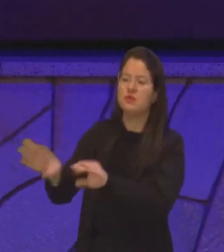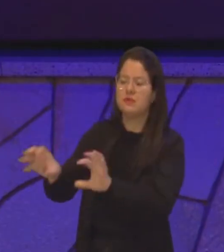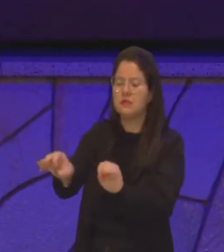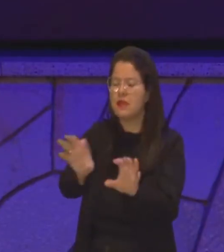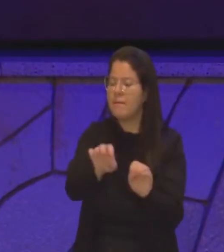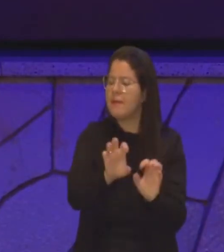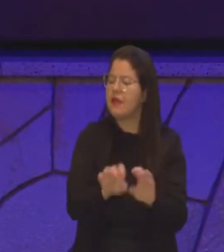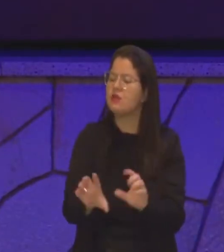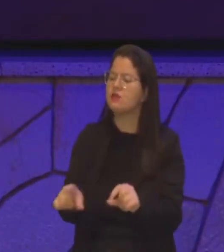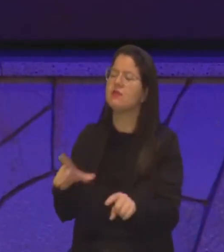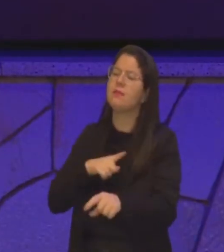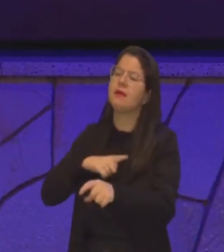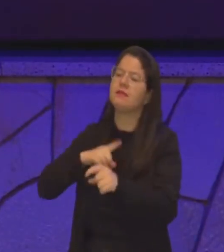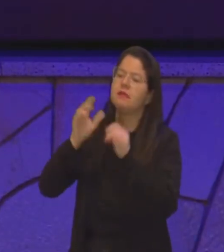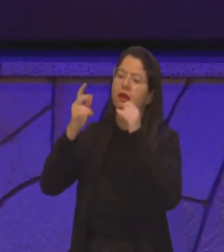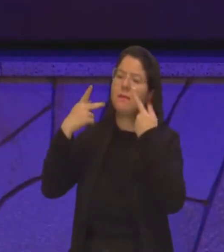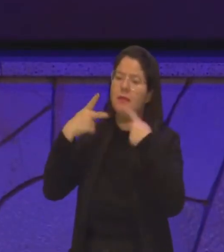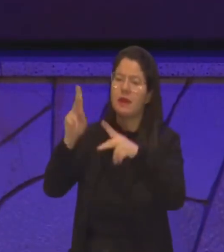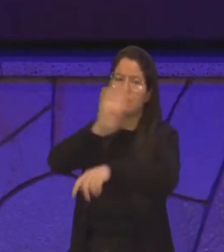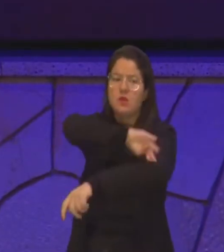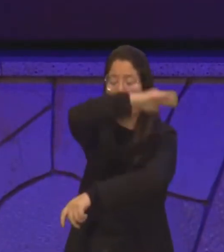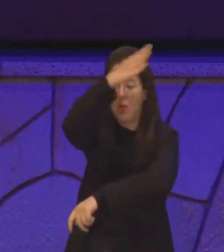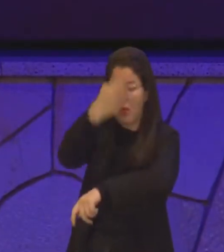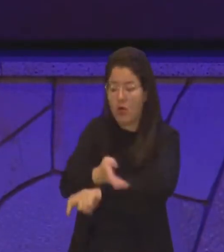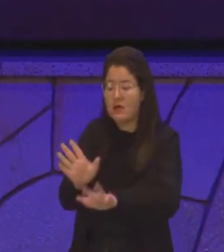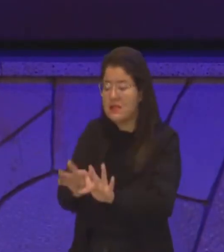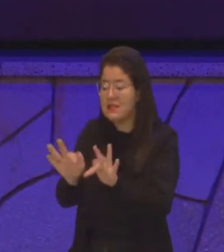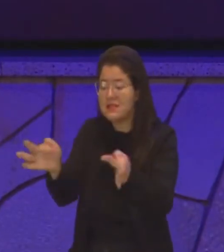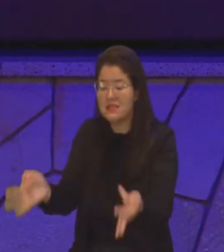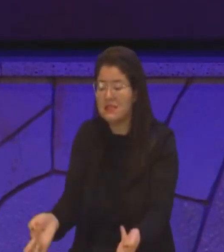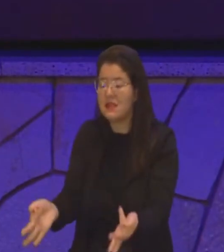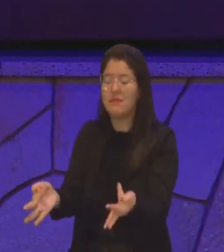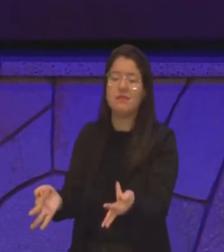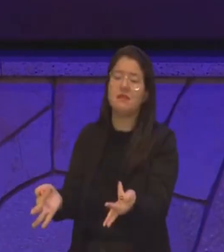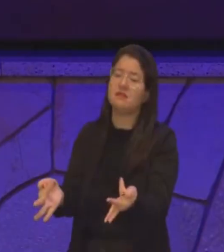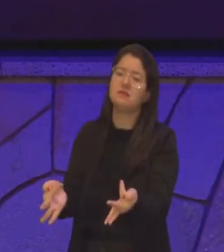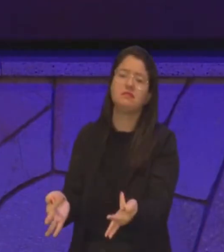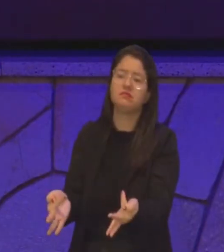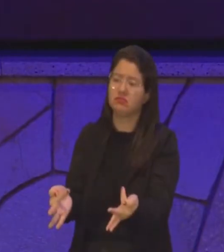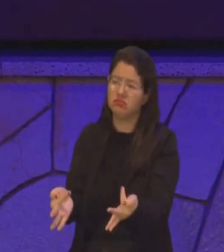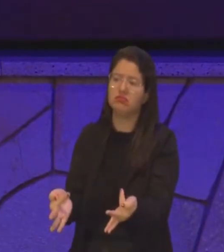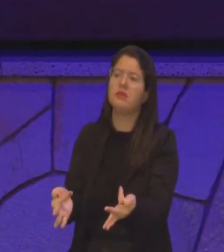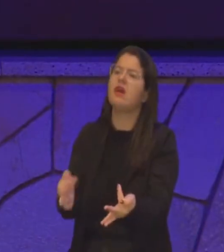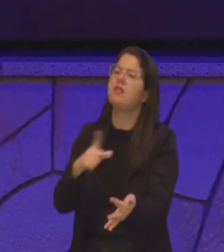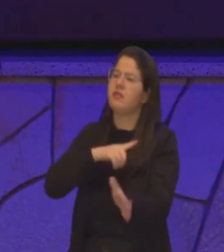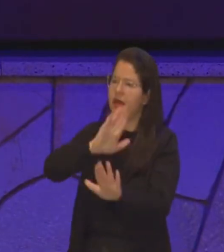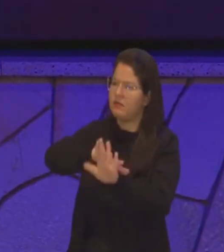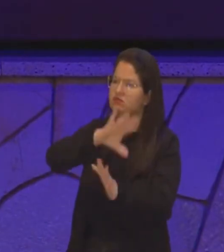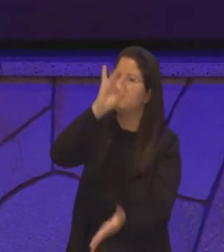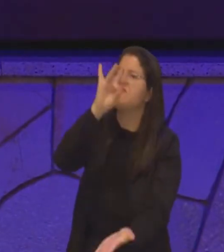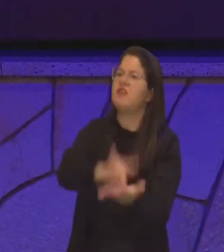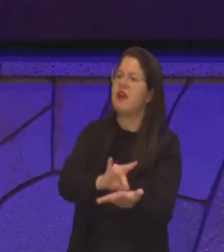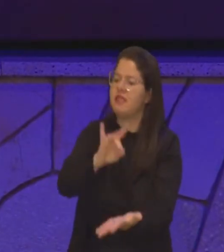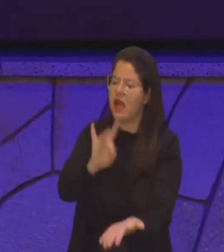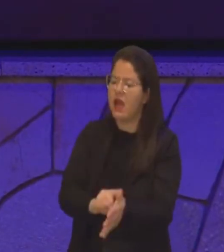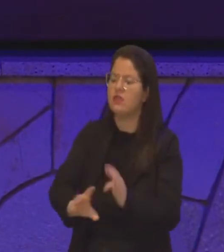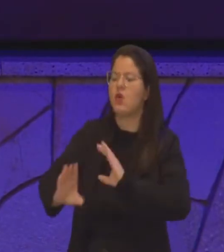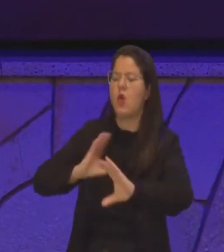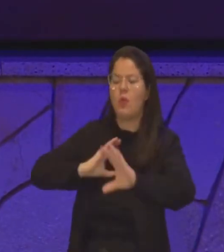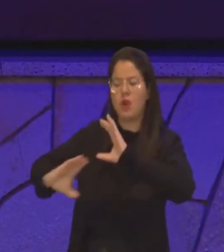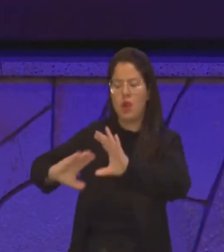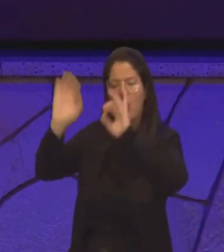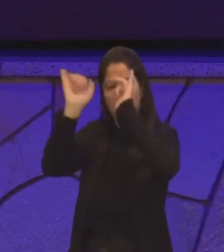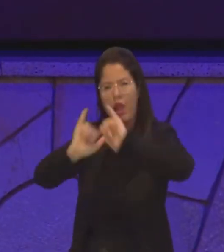com o Sermão do Monte, simples, sem ser simplório, trazendo verdade,